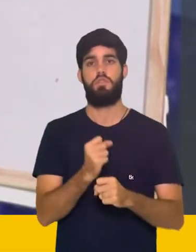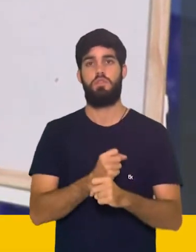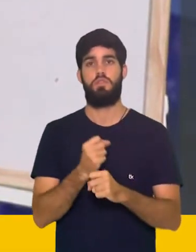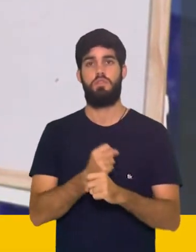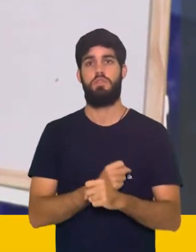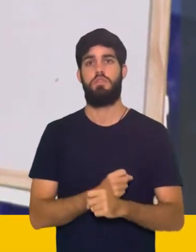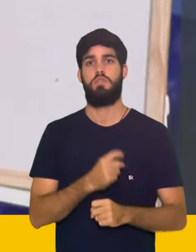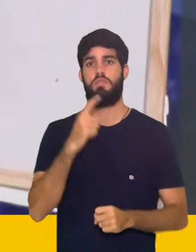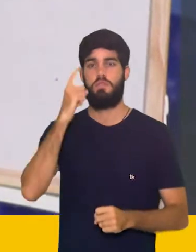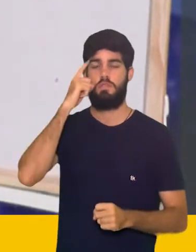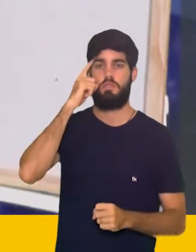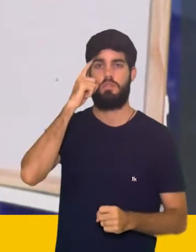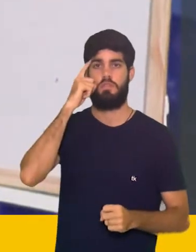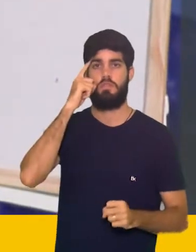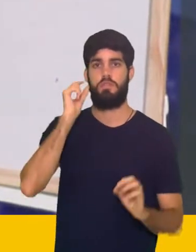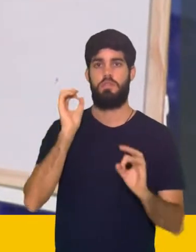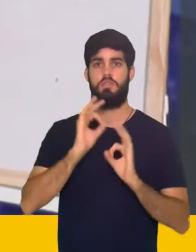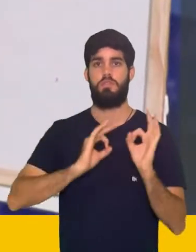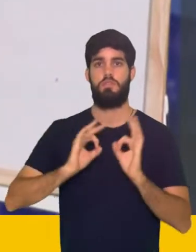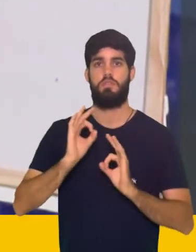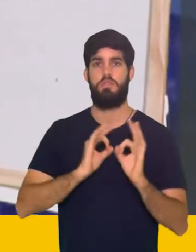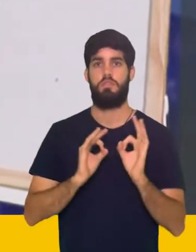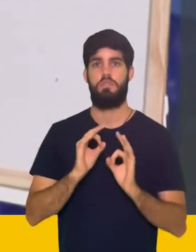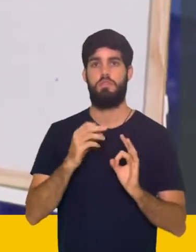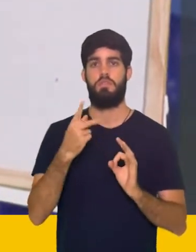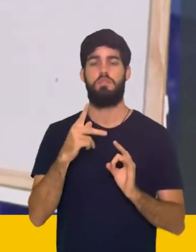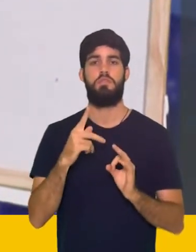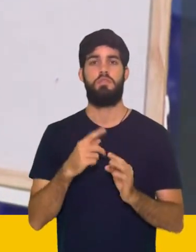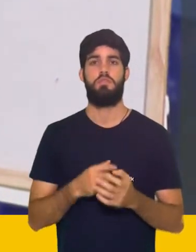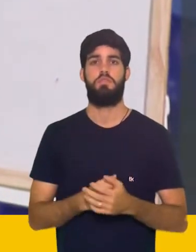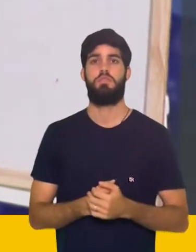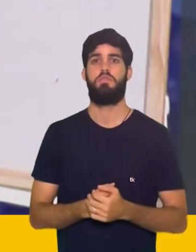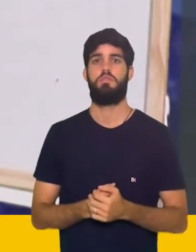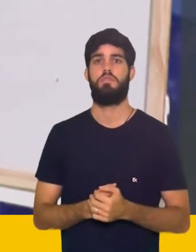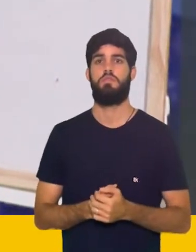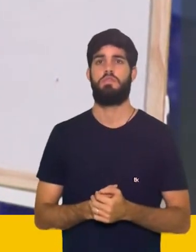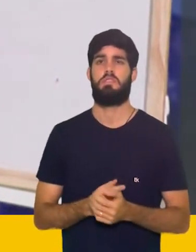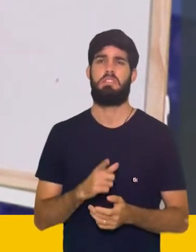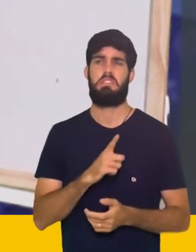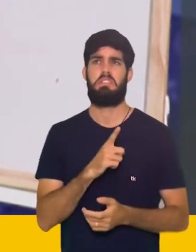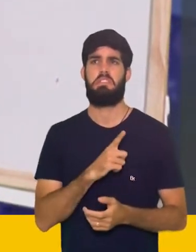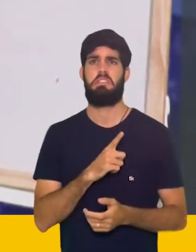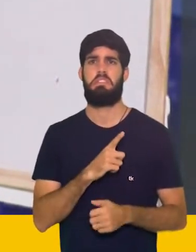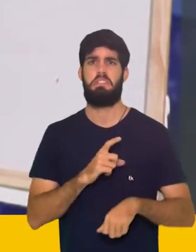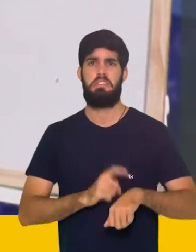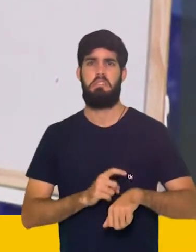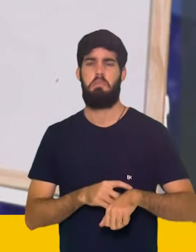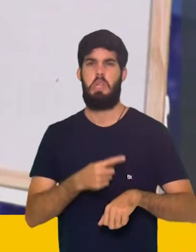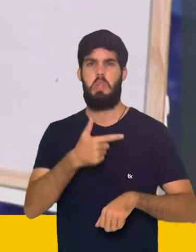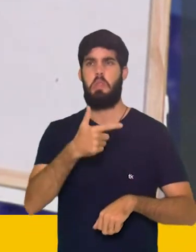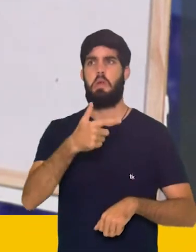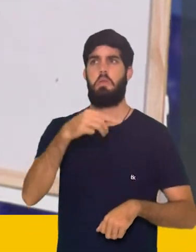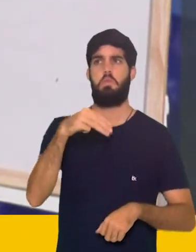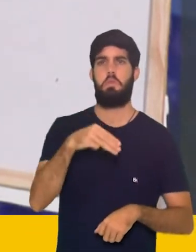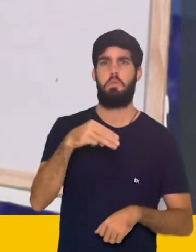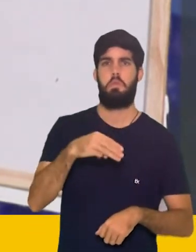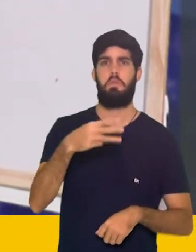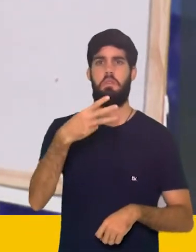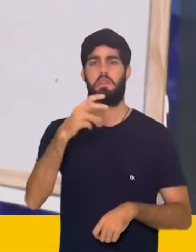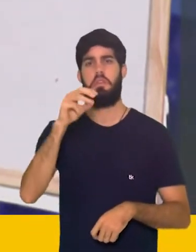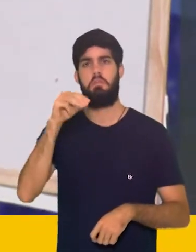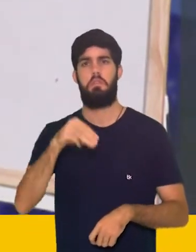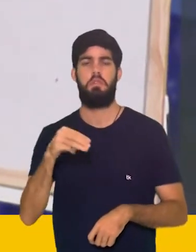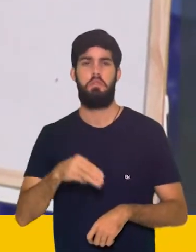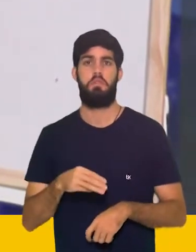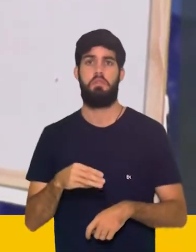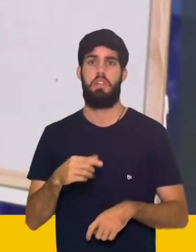começar a escrever. Você está organizando a sua cabeça. Isso leva um tempinho assim, 2 minutos, 3. Eu que vou levar